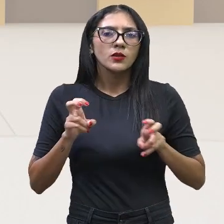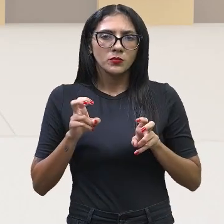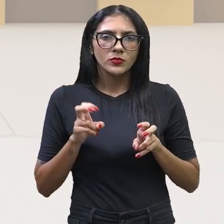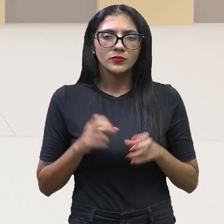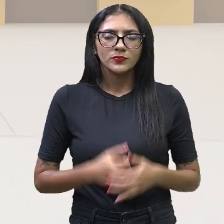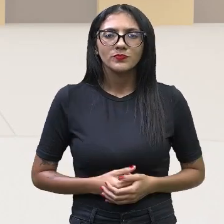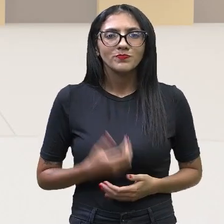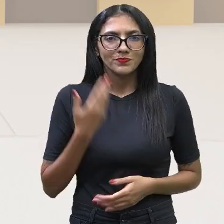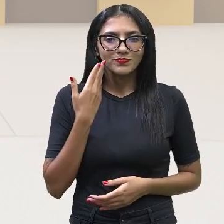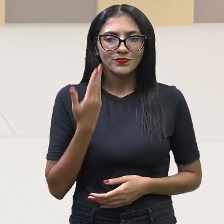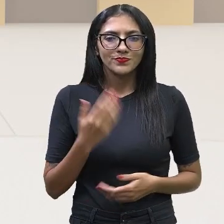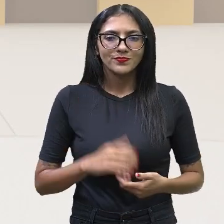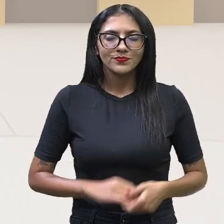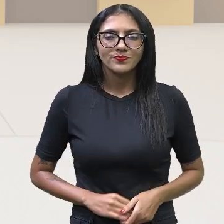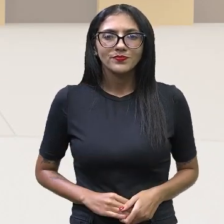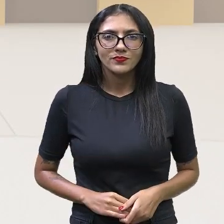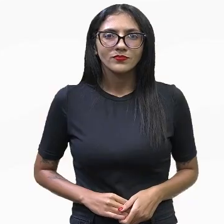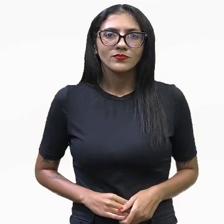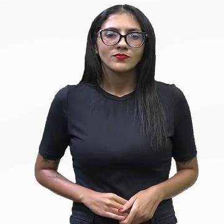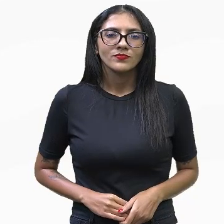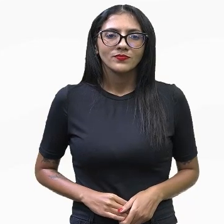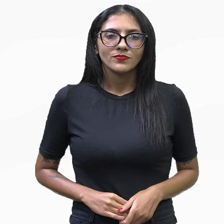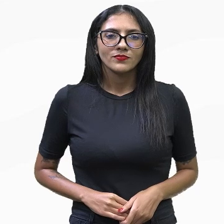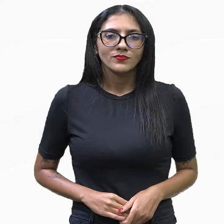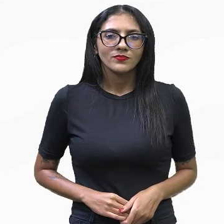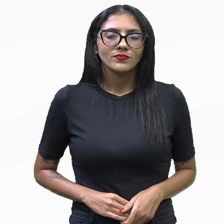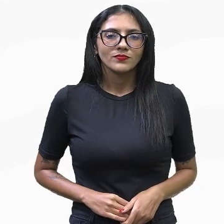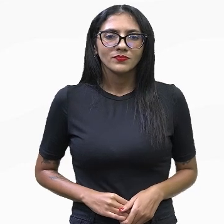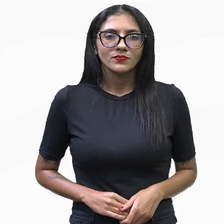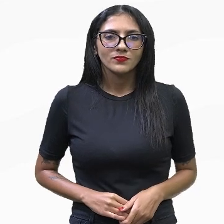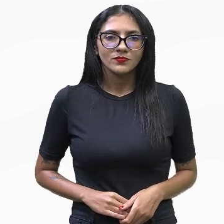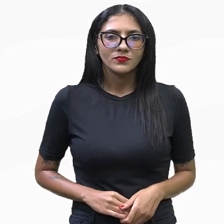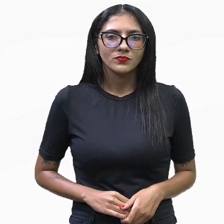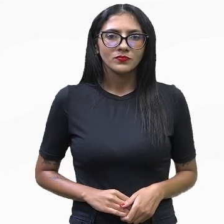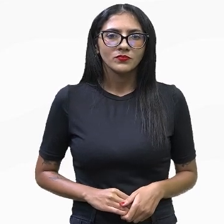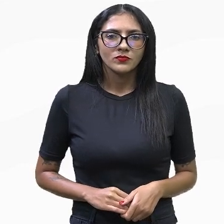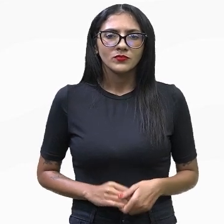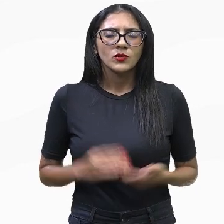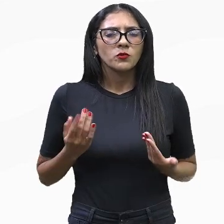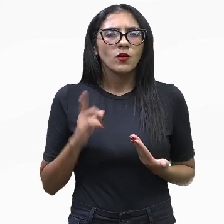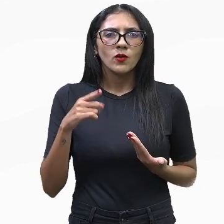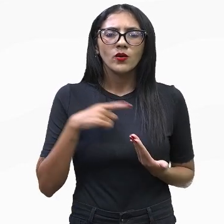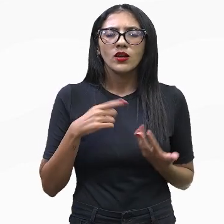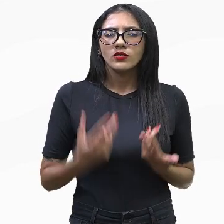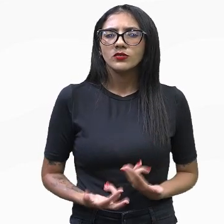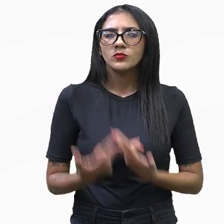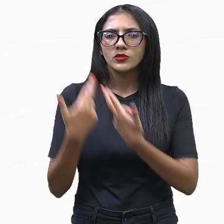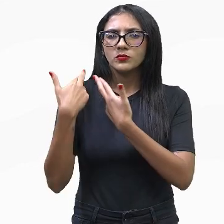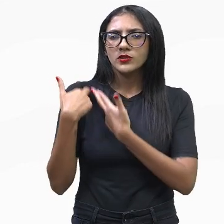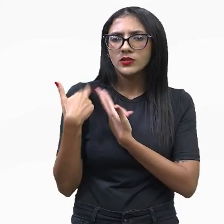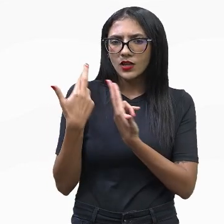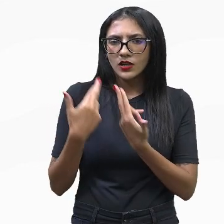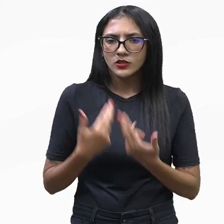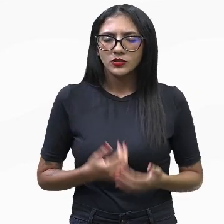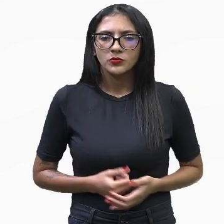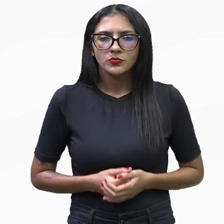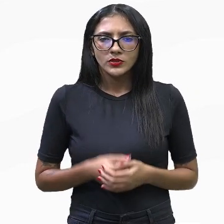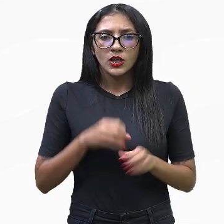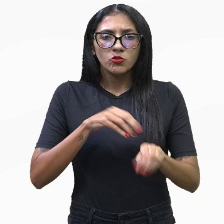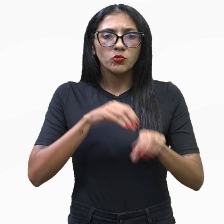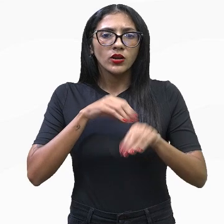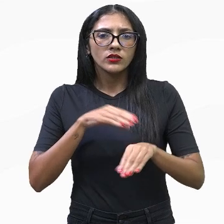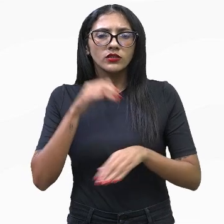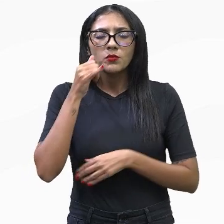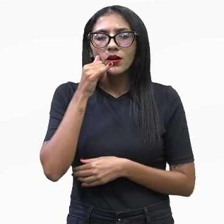dessa temática. Vamos lá ouvir. Qual o papel da educação no combate às